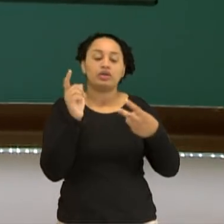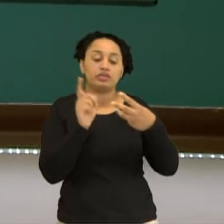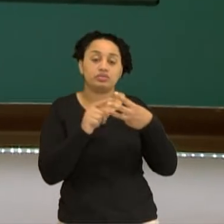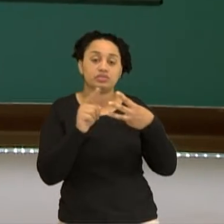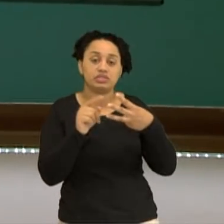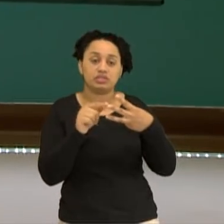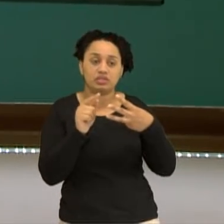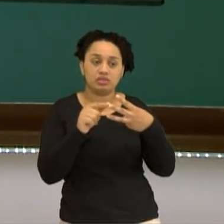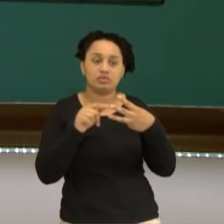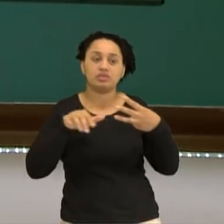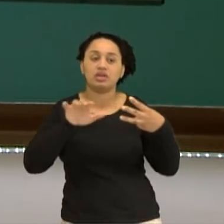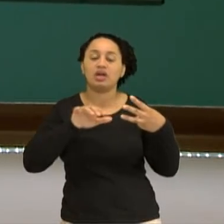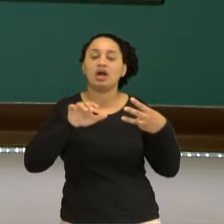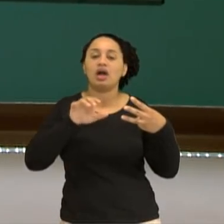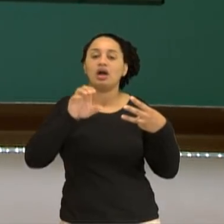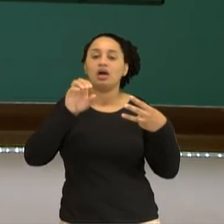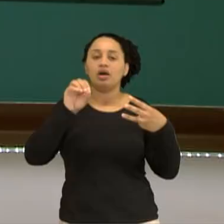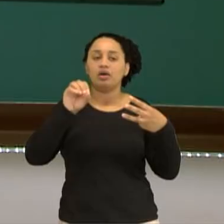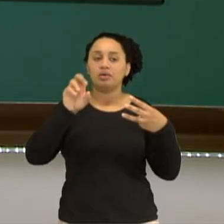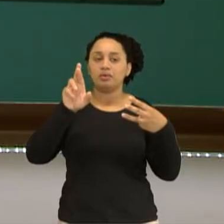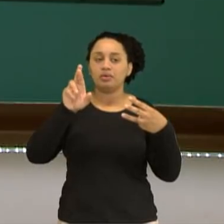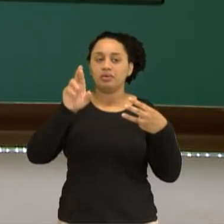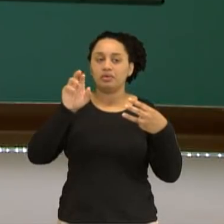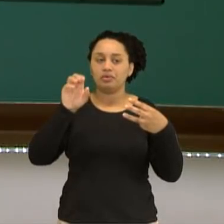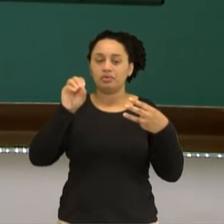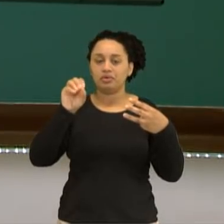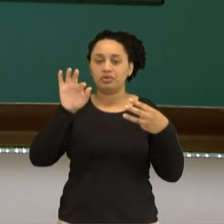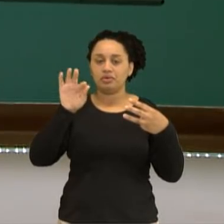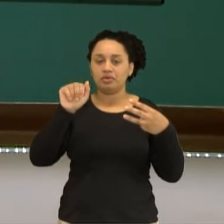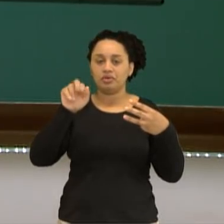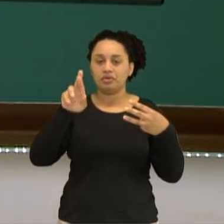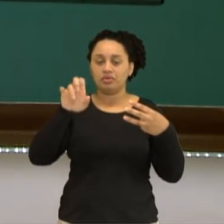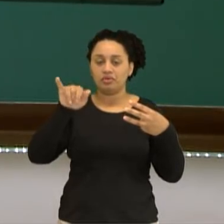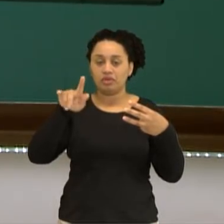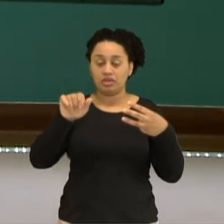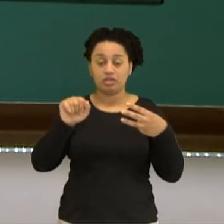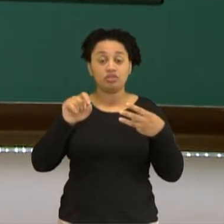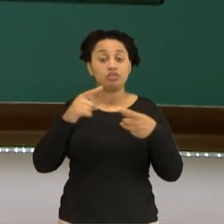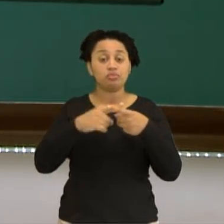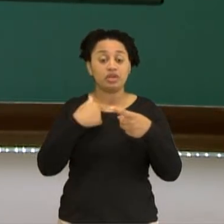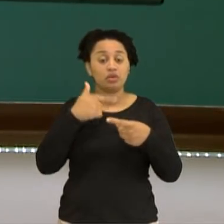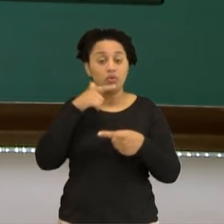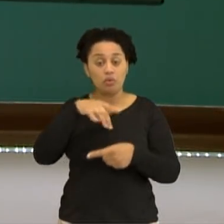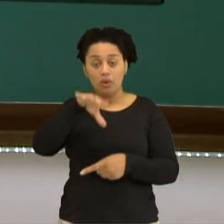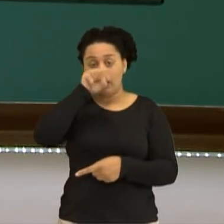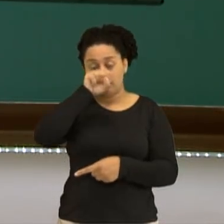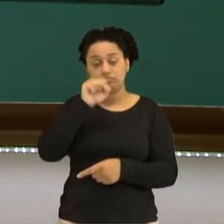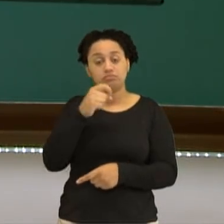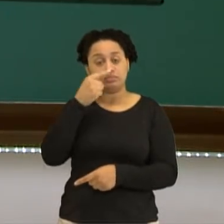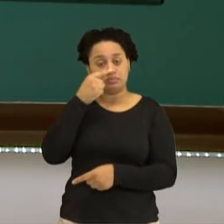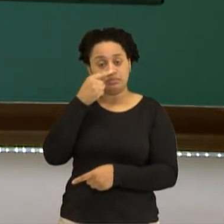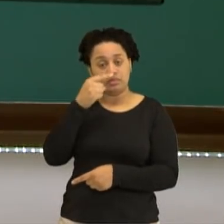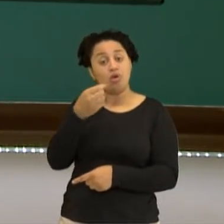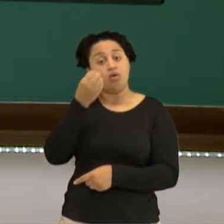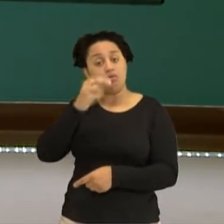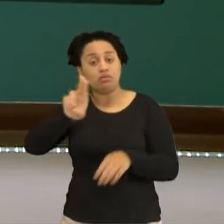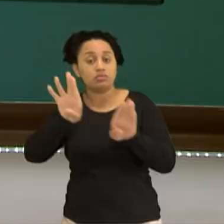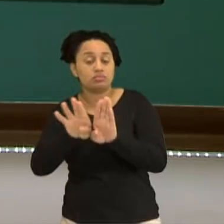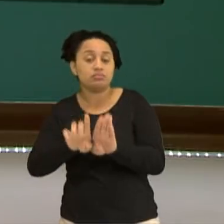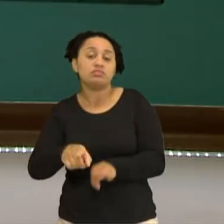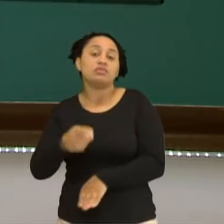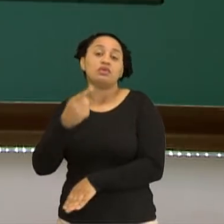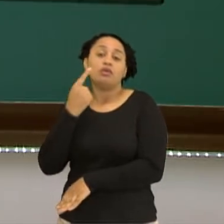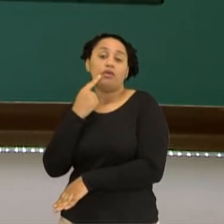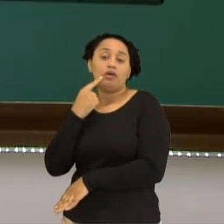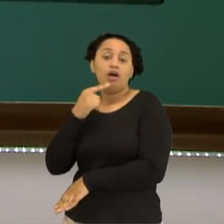porque nós sabemos que nós puxamos o ar. Podemos puxar tanto pelo nariz como pela boca. Quando eu puxo o ar pelo